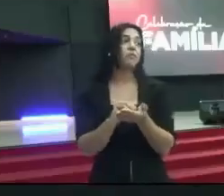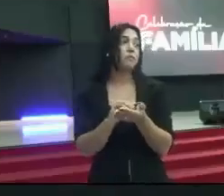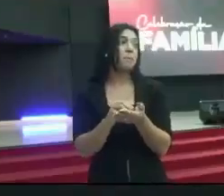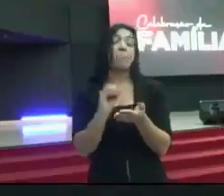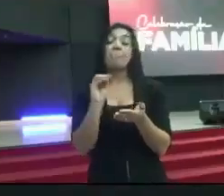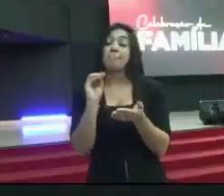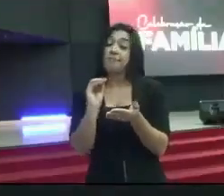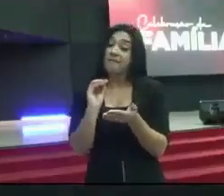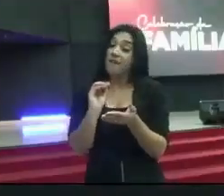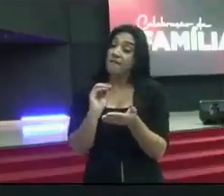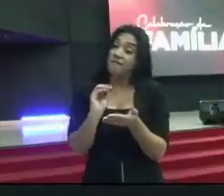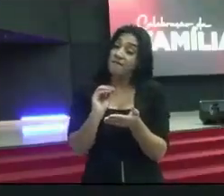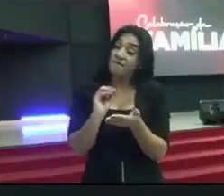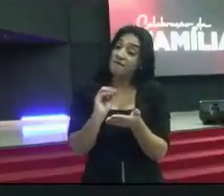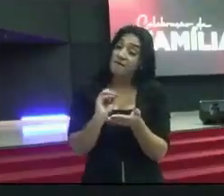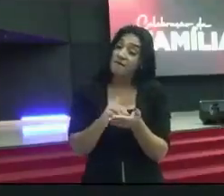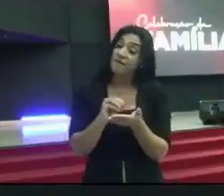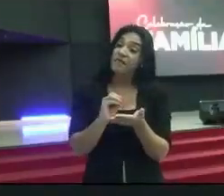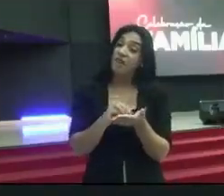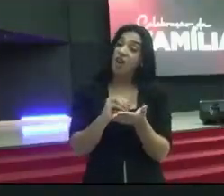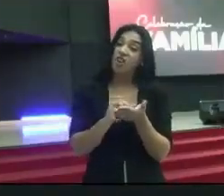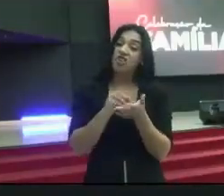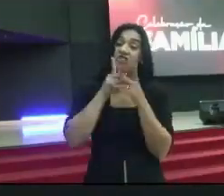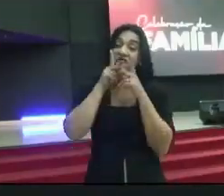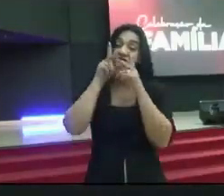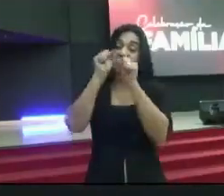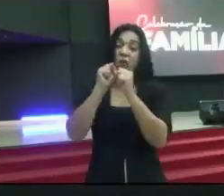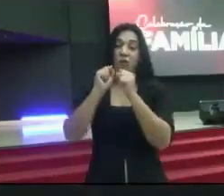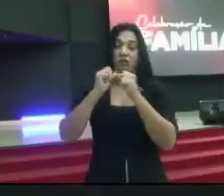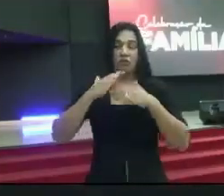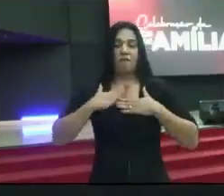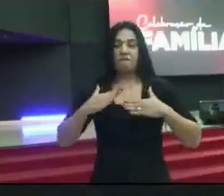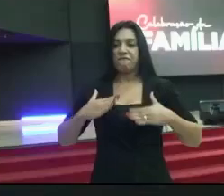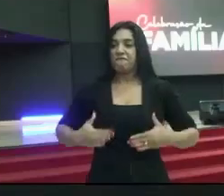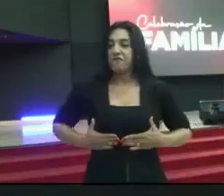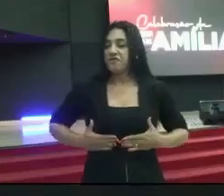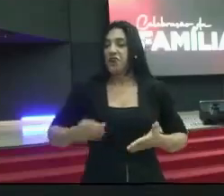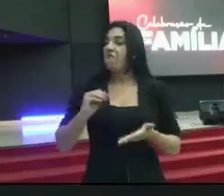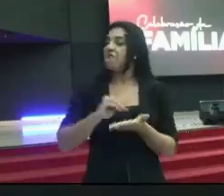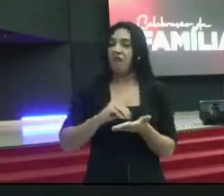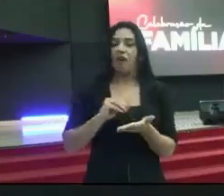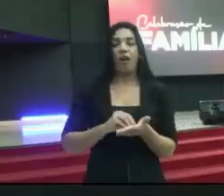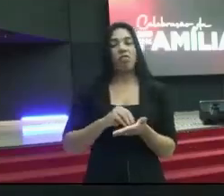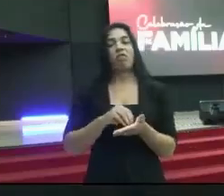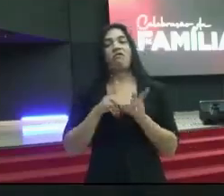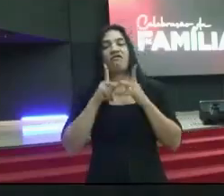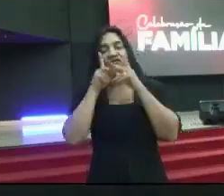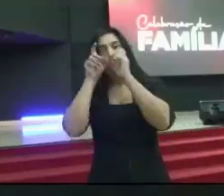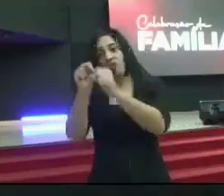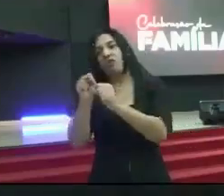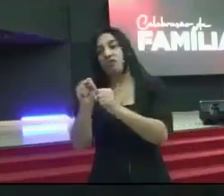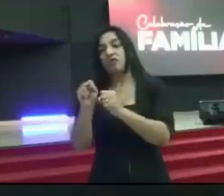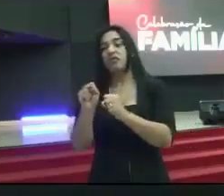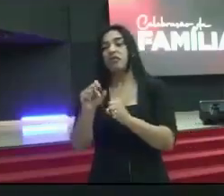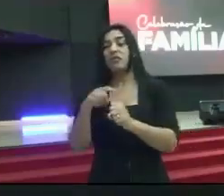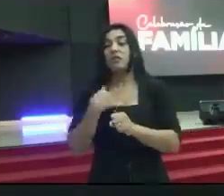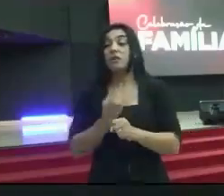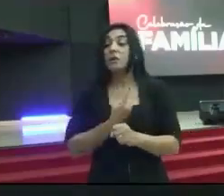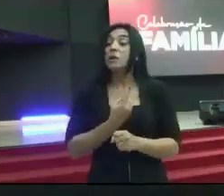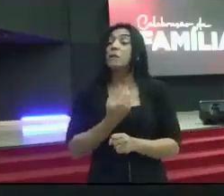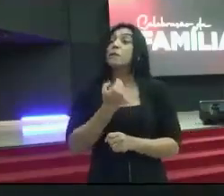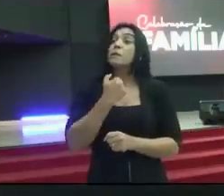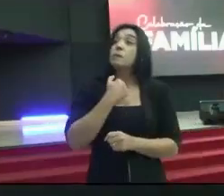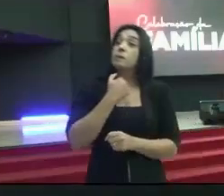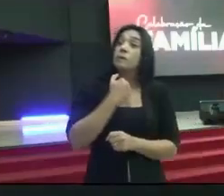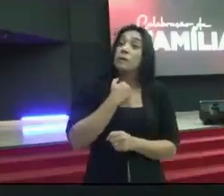falta de força física. Mas nós não podemos permitir